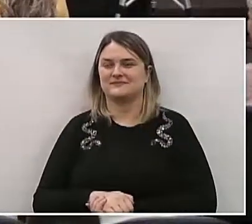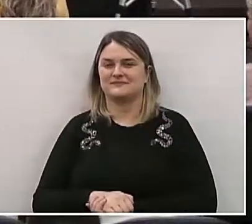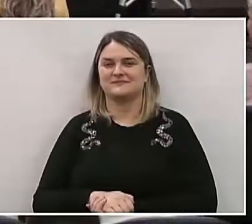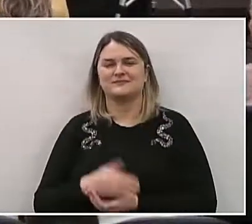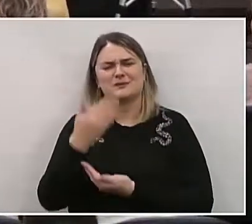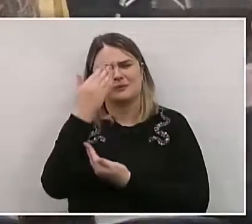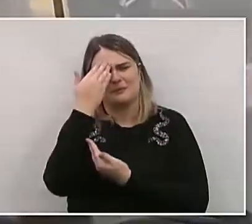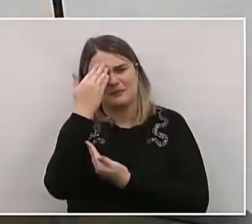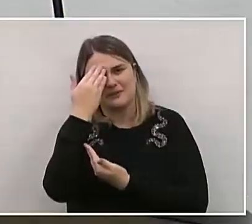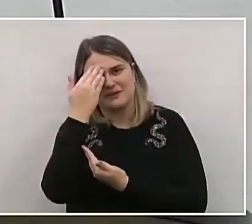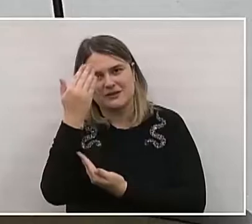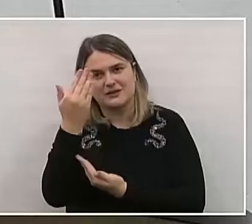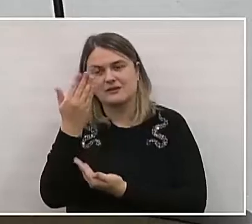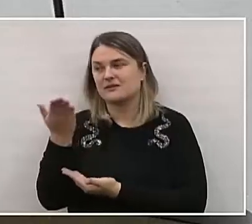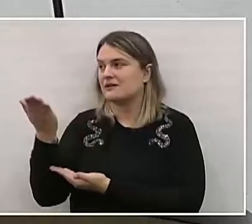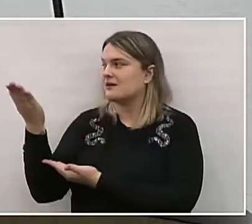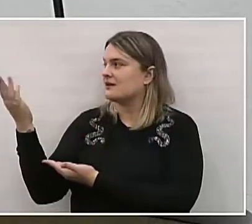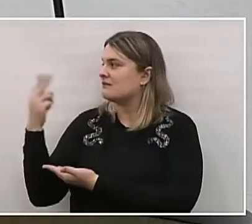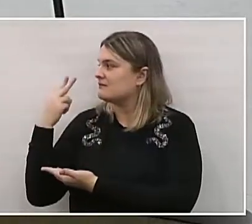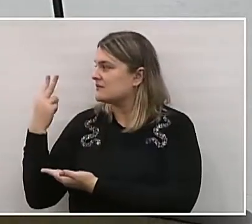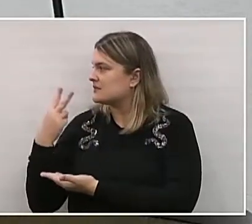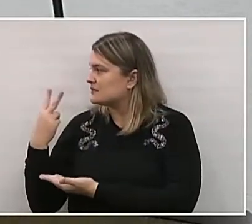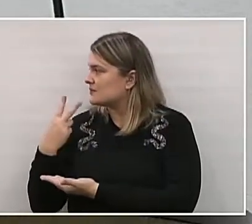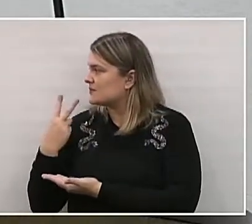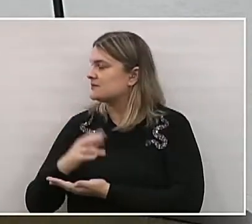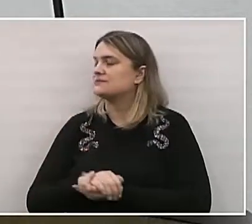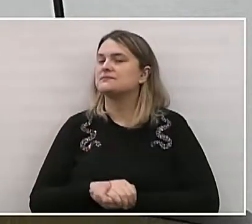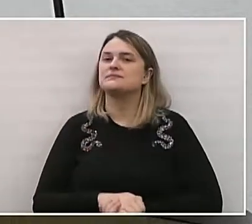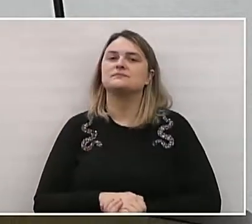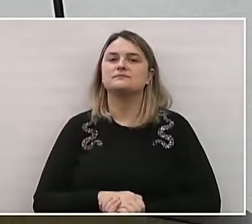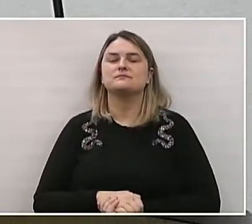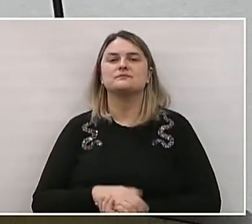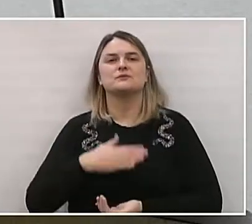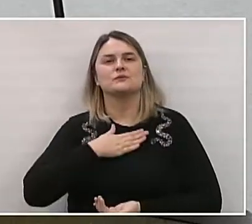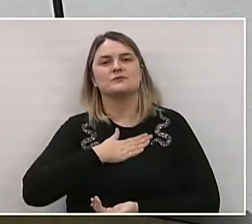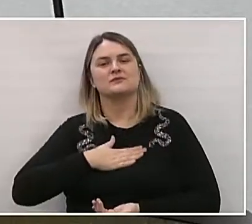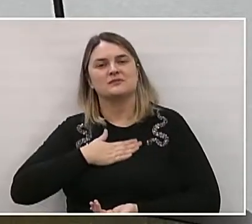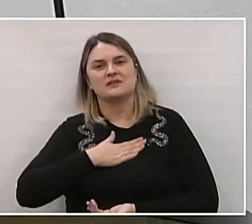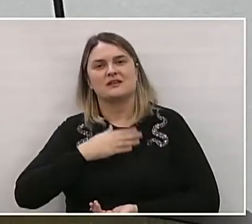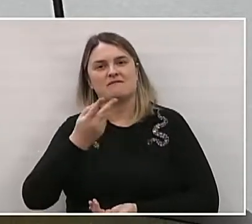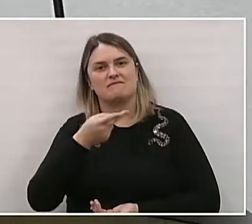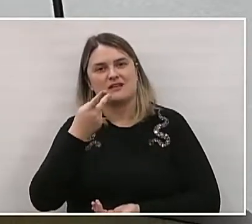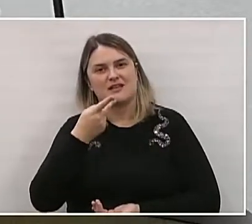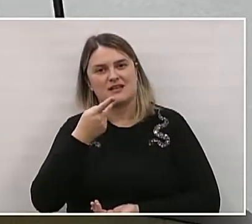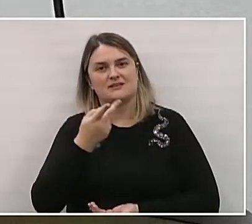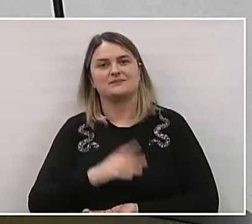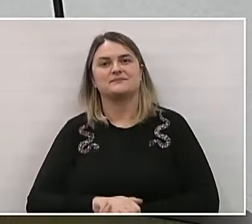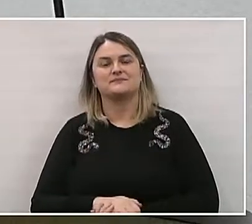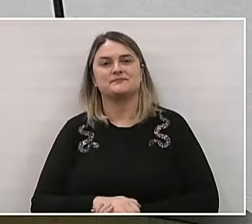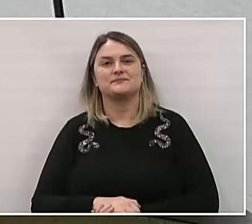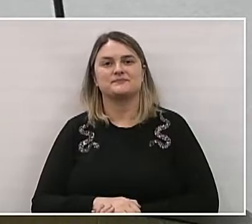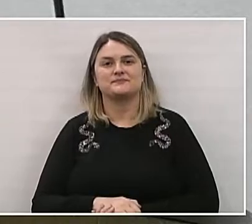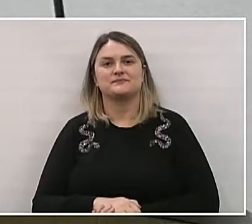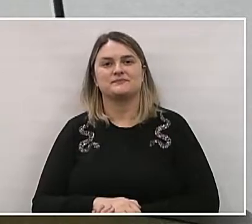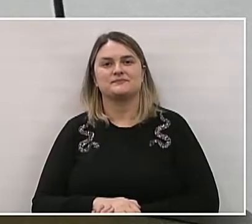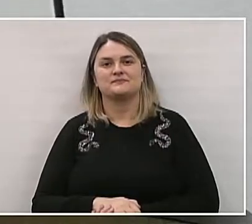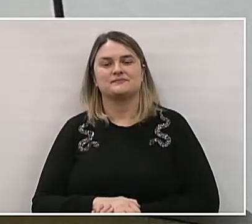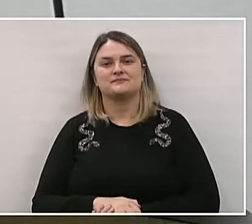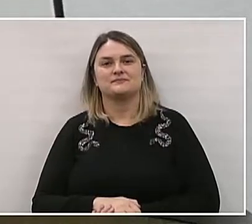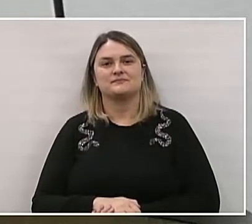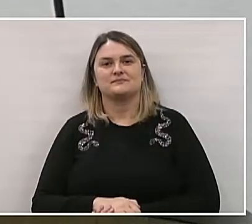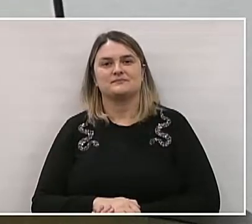Obrigado, senhor presidente, nobres vereadores. Eu gostaria de falar um pouco da dona Zelinda.